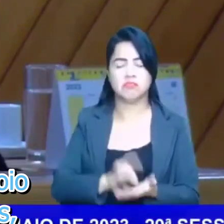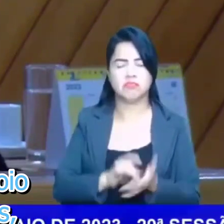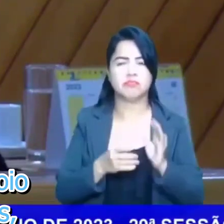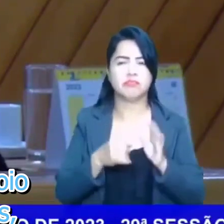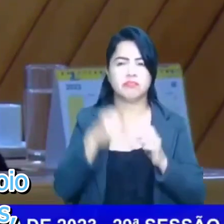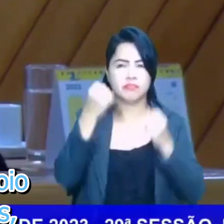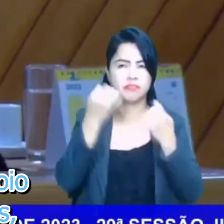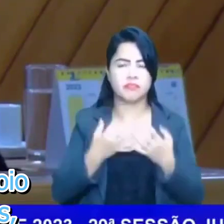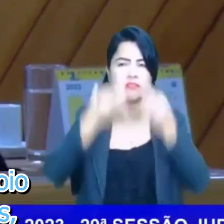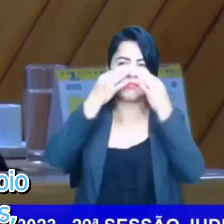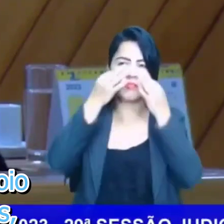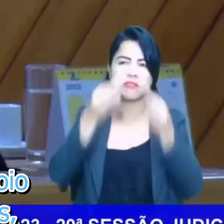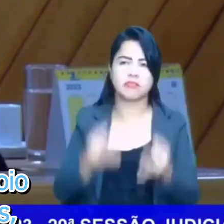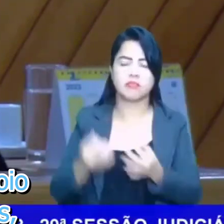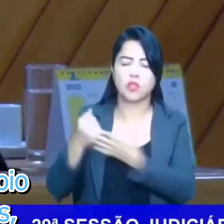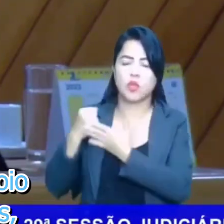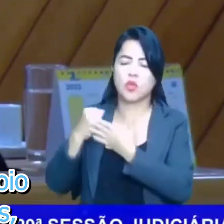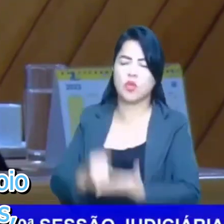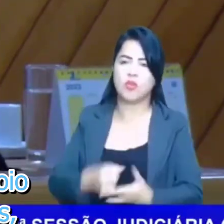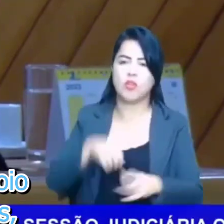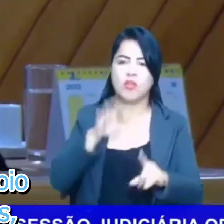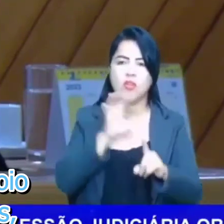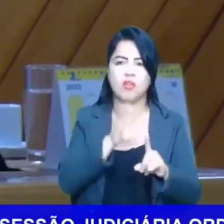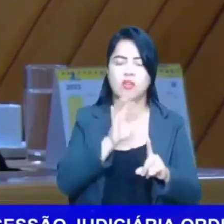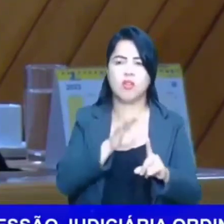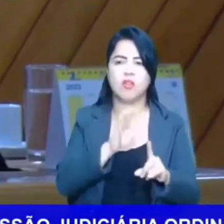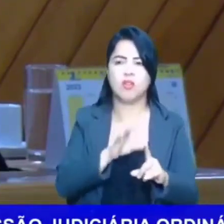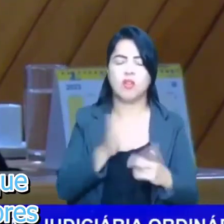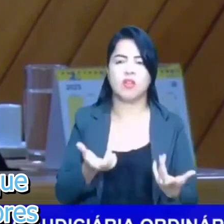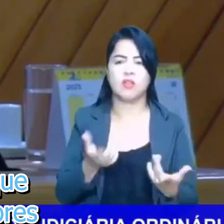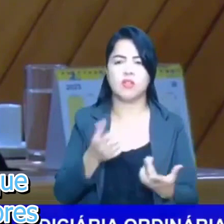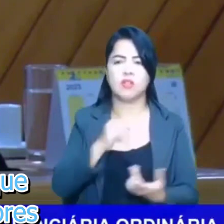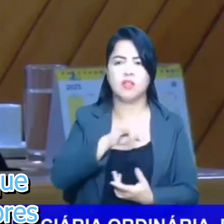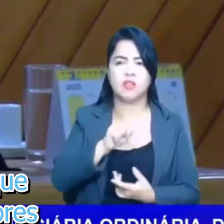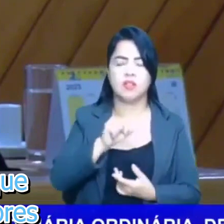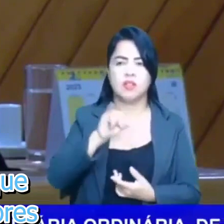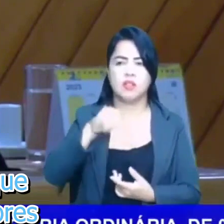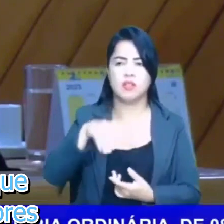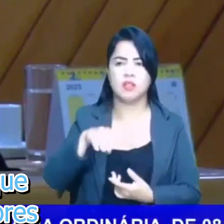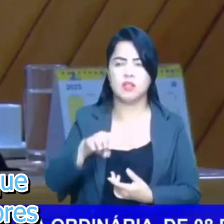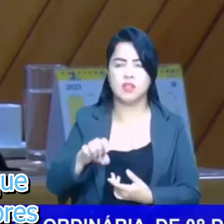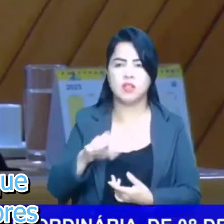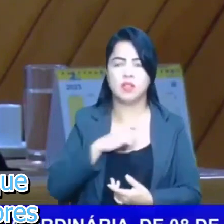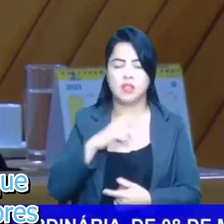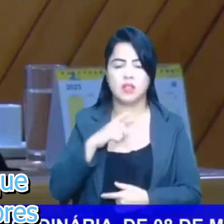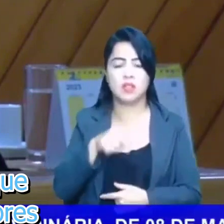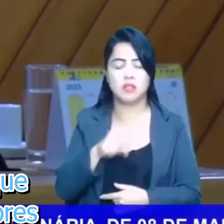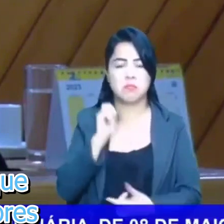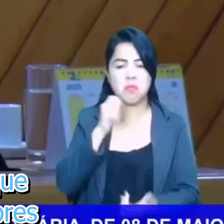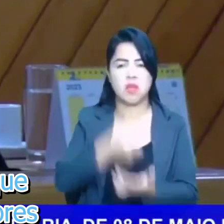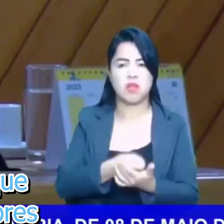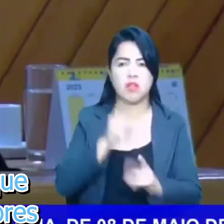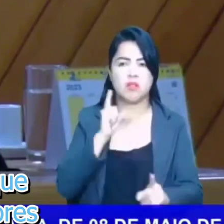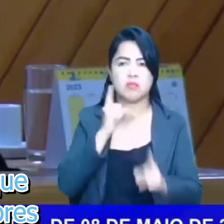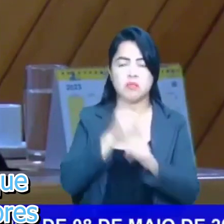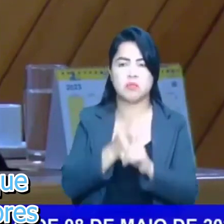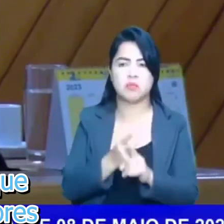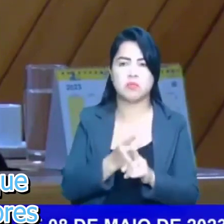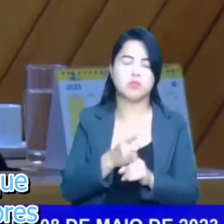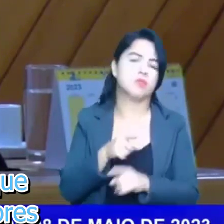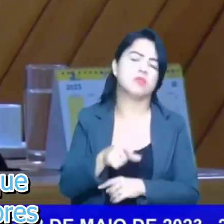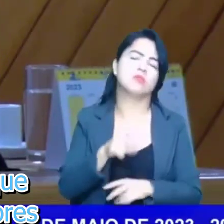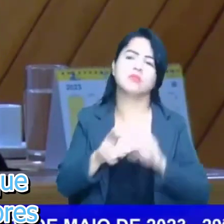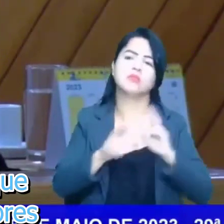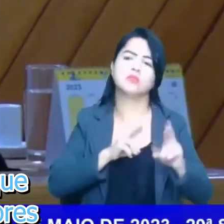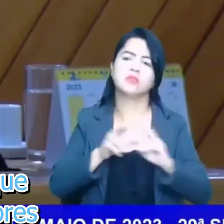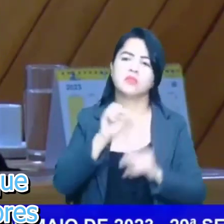notório o apoio de influenciadores na campanha de Jaime Nunes, que inclusive patrocinou o encontro com eles, e que a relação